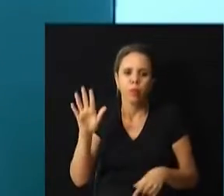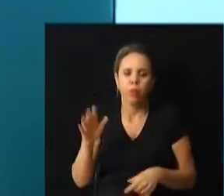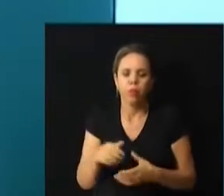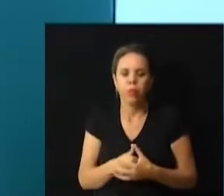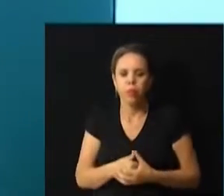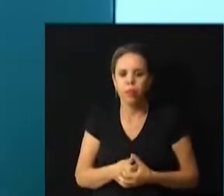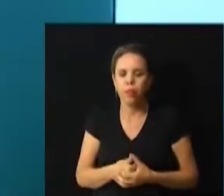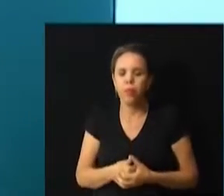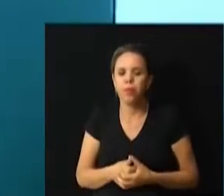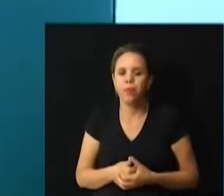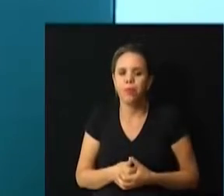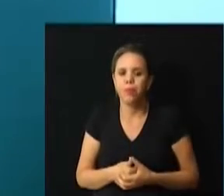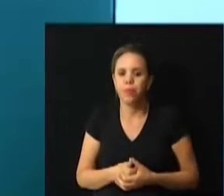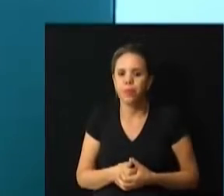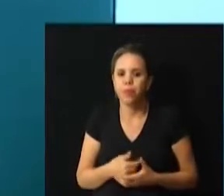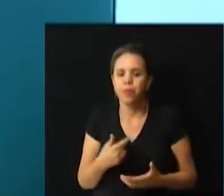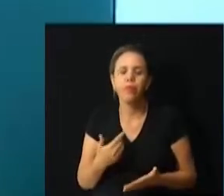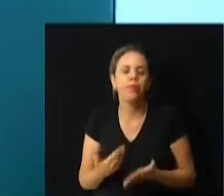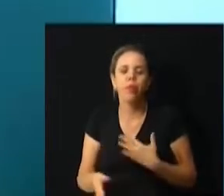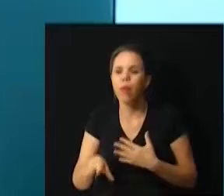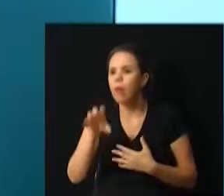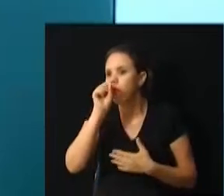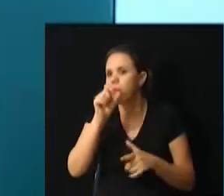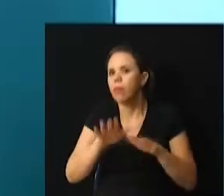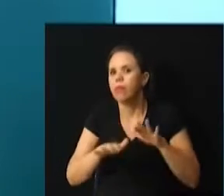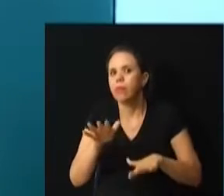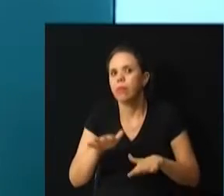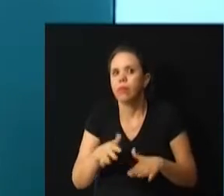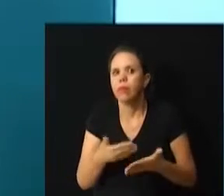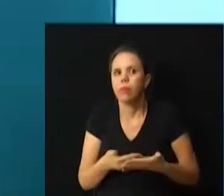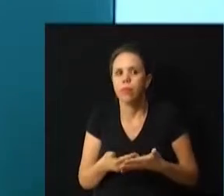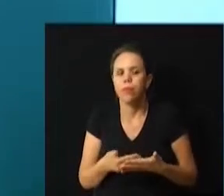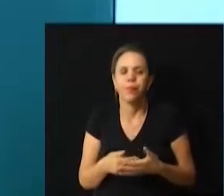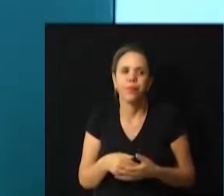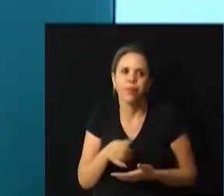prevalência absoluta, né? Então, o que acontece?